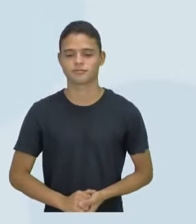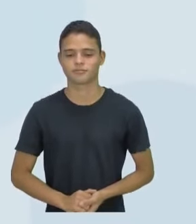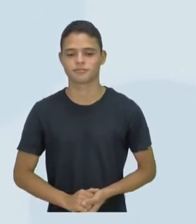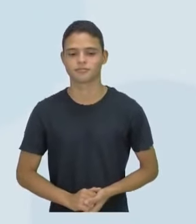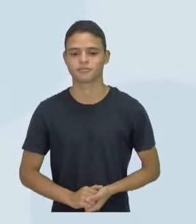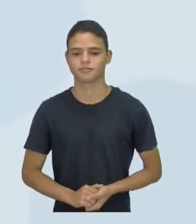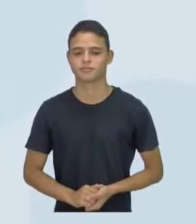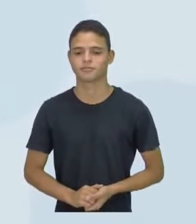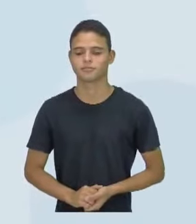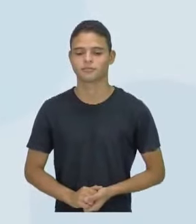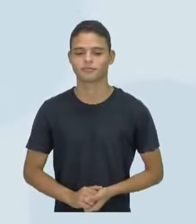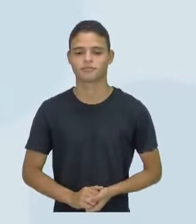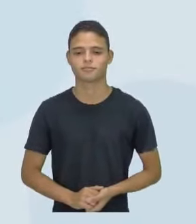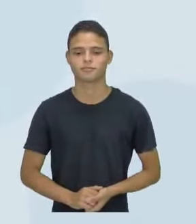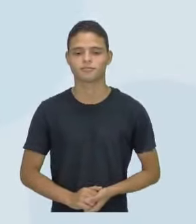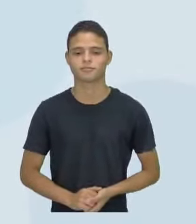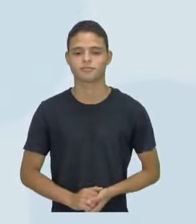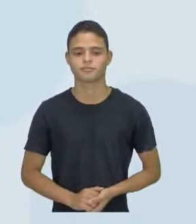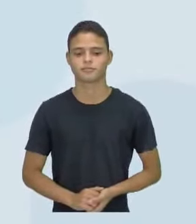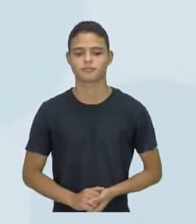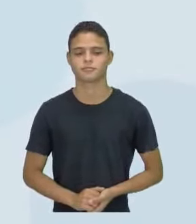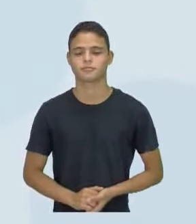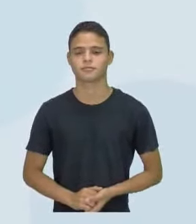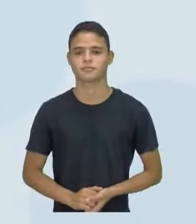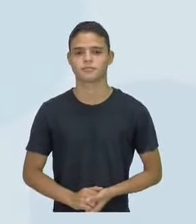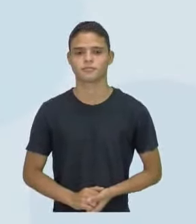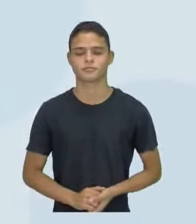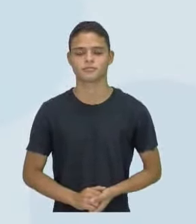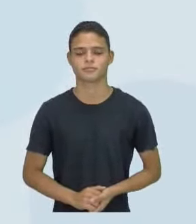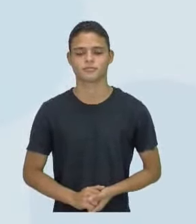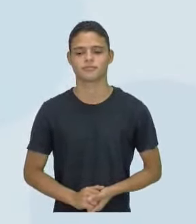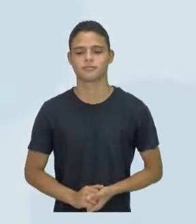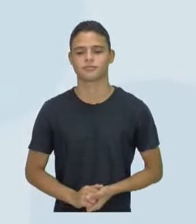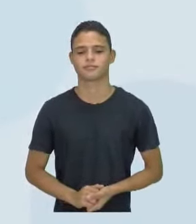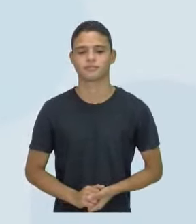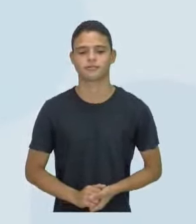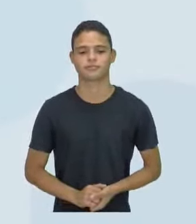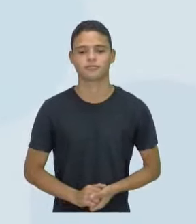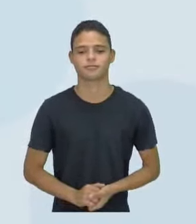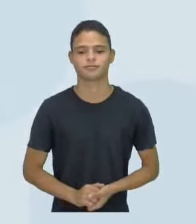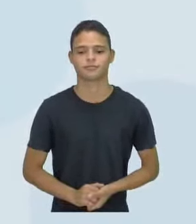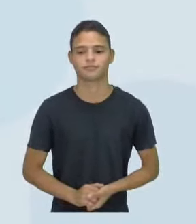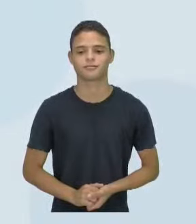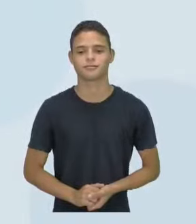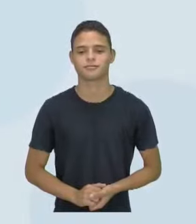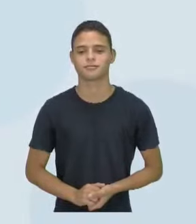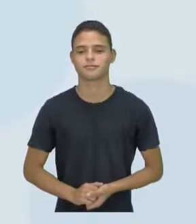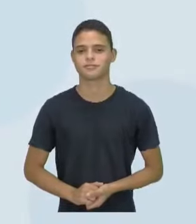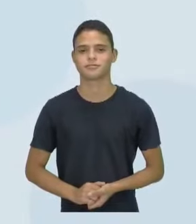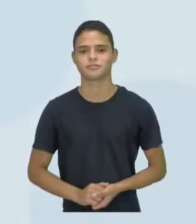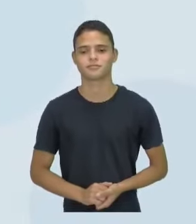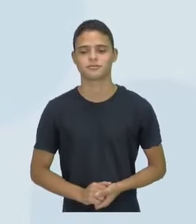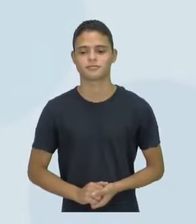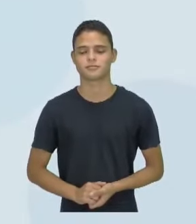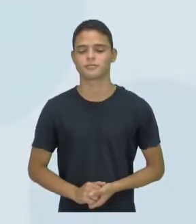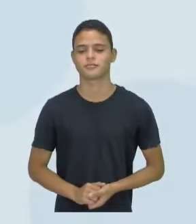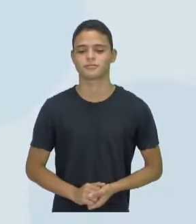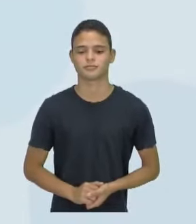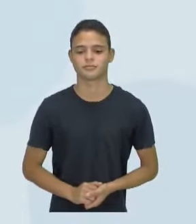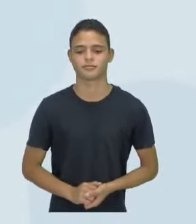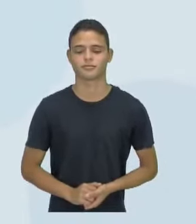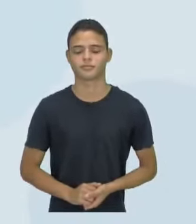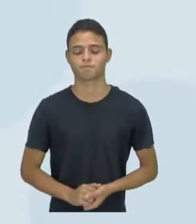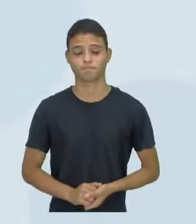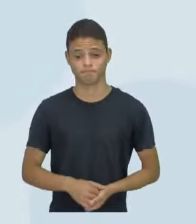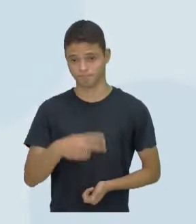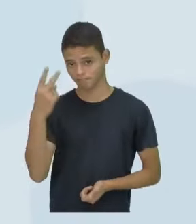As the puzzle would be very small on the screen. Né? Como lá o... Caso a palavra estava muito pequena para a tela, let's divide it into 2 parts. Vamos